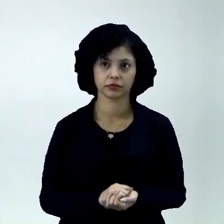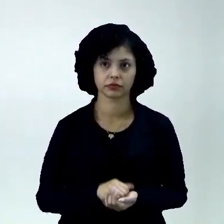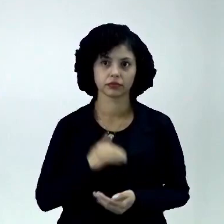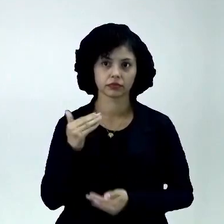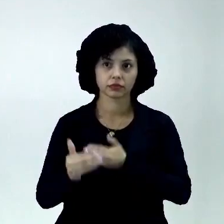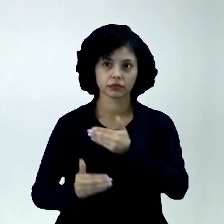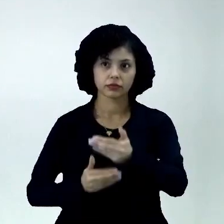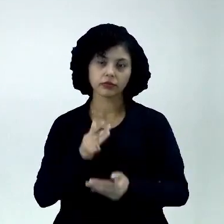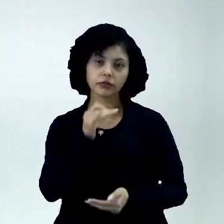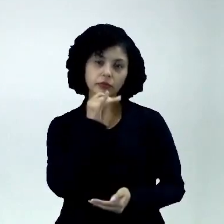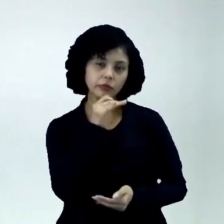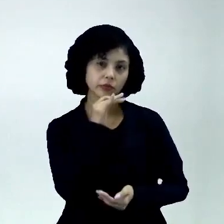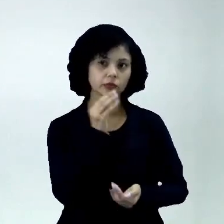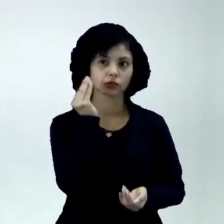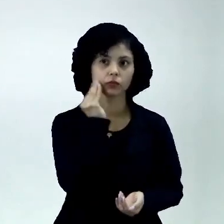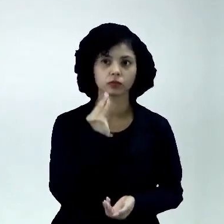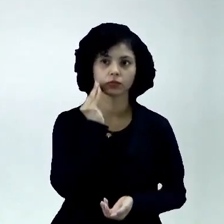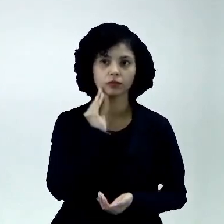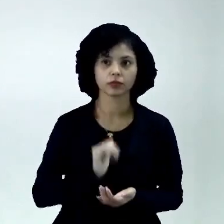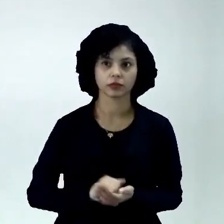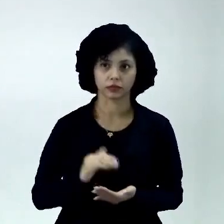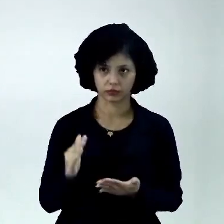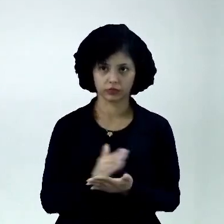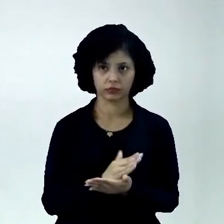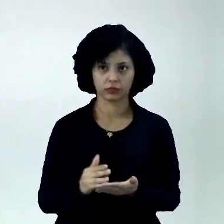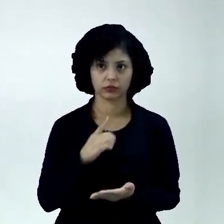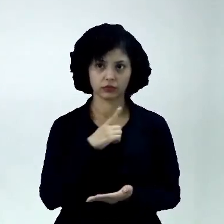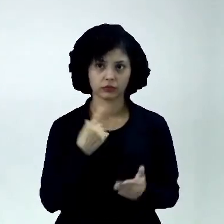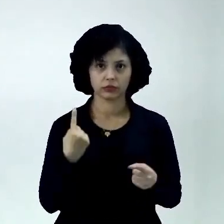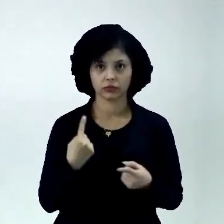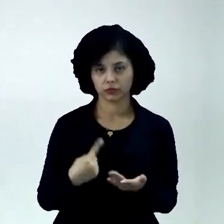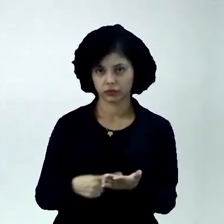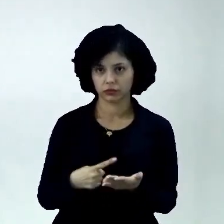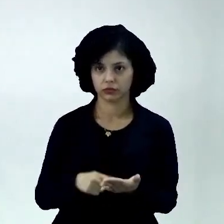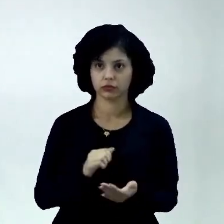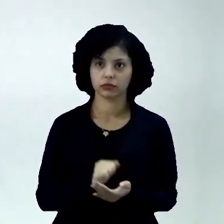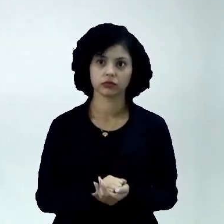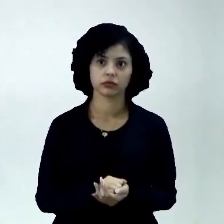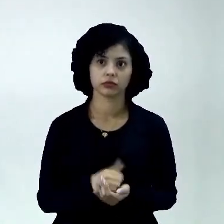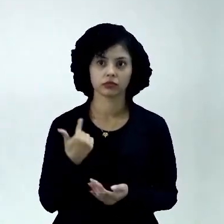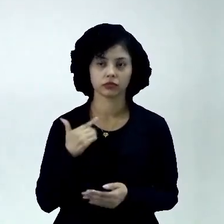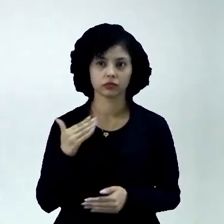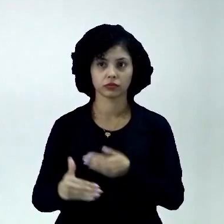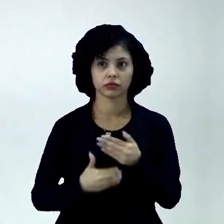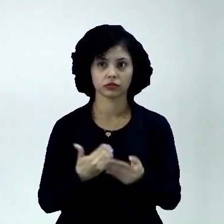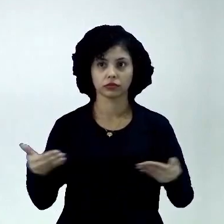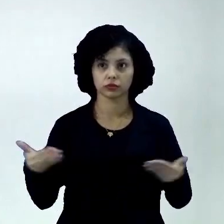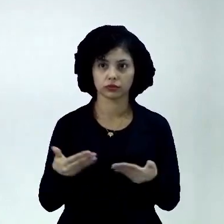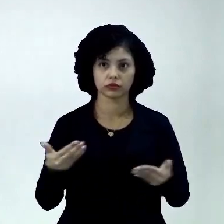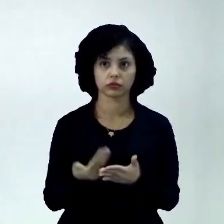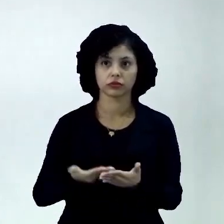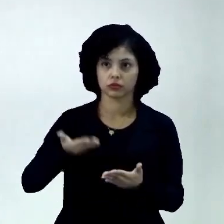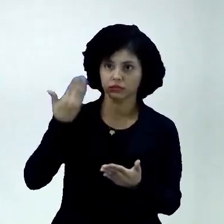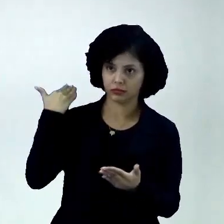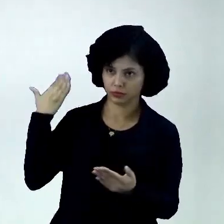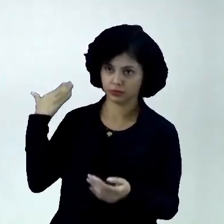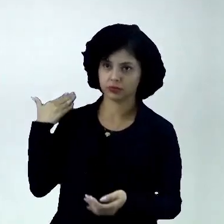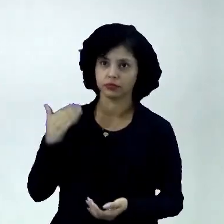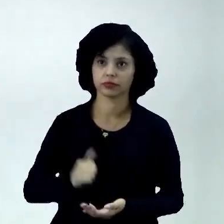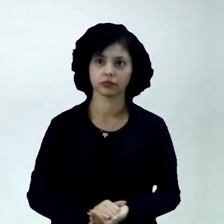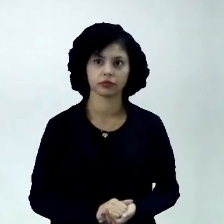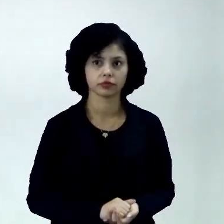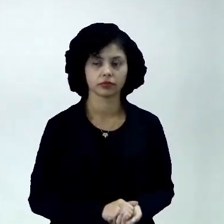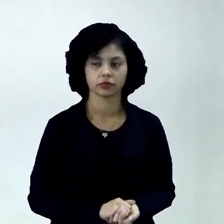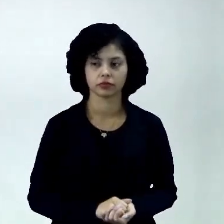o processo, por exemplo, de tentar investigar se algum planeta tem condições parecidas com a da Terra não é um processo de hoje, é um processo que já acontece há